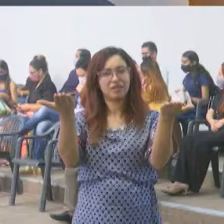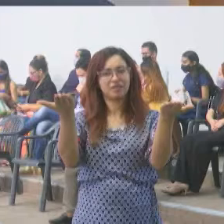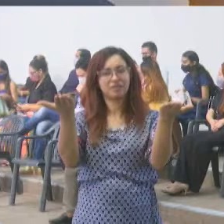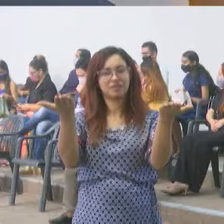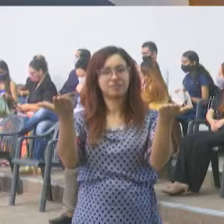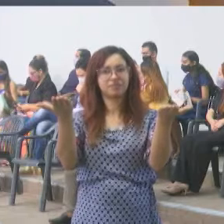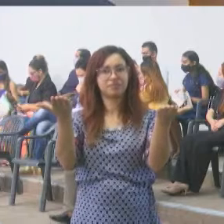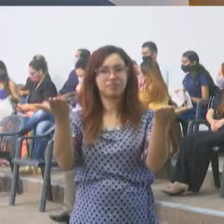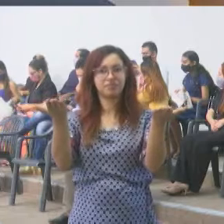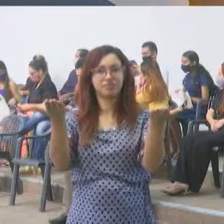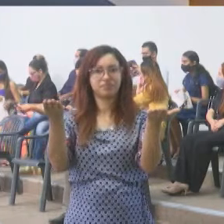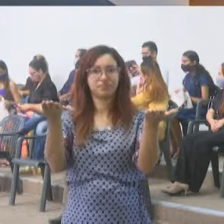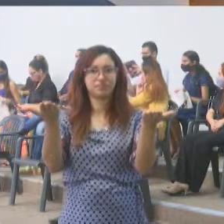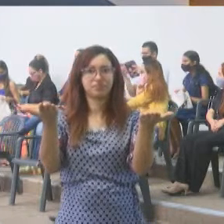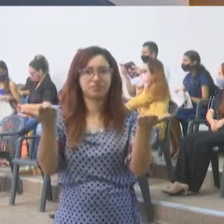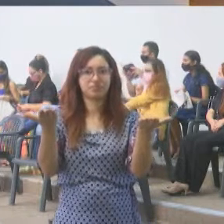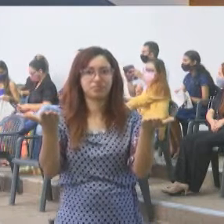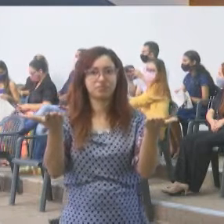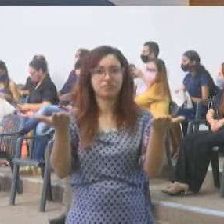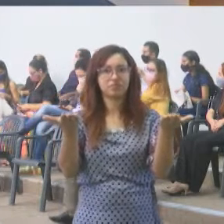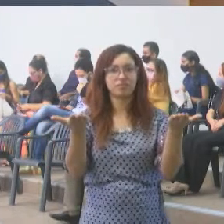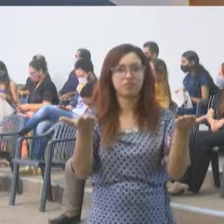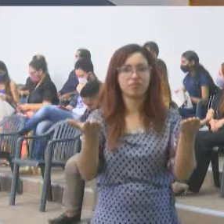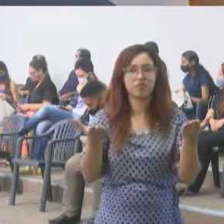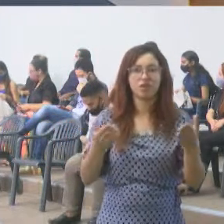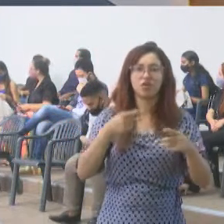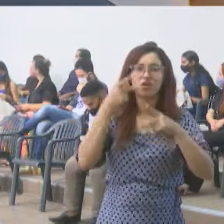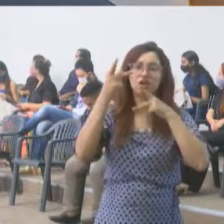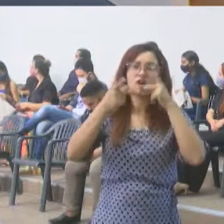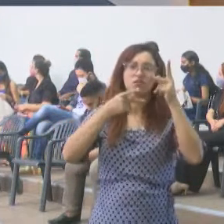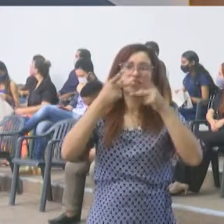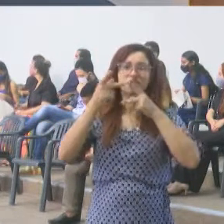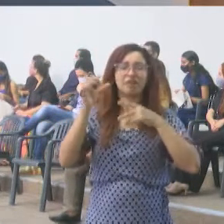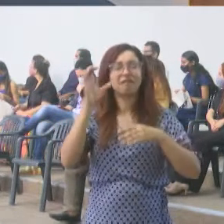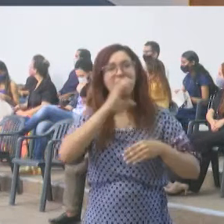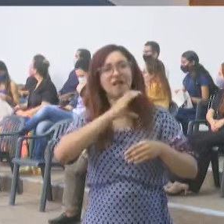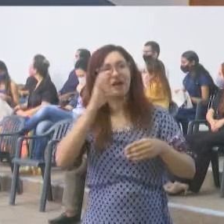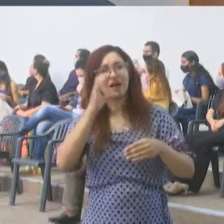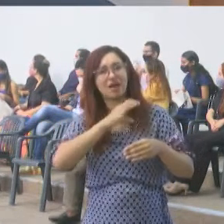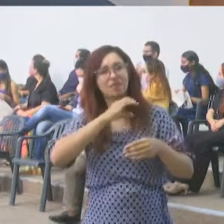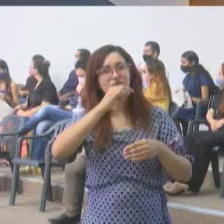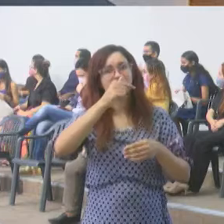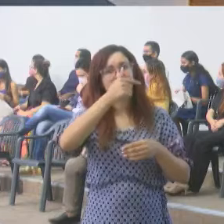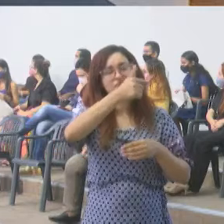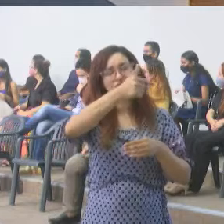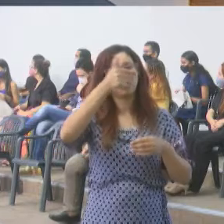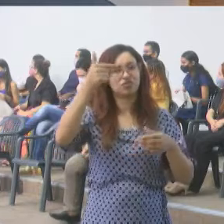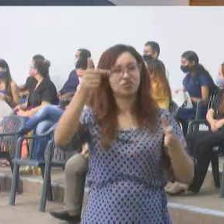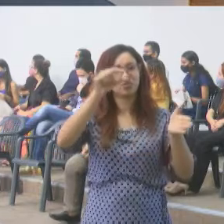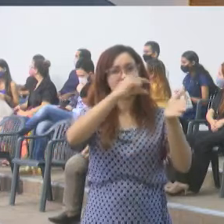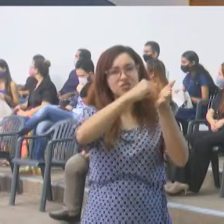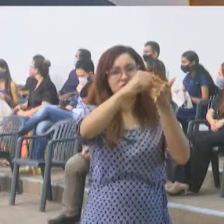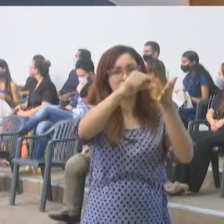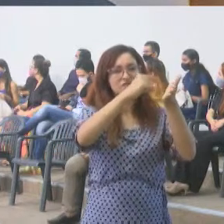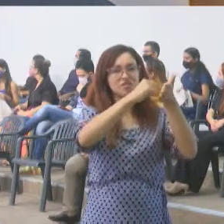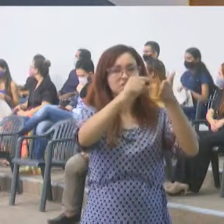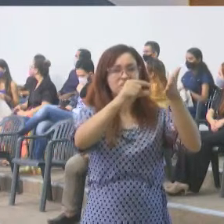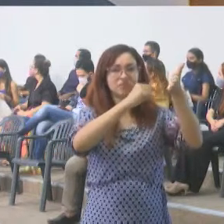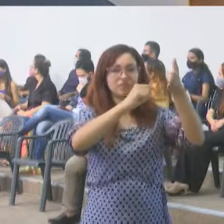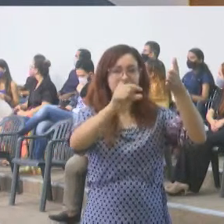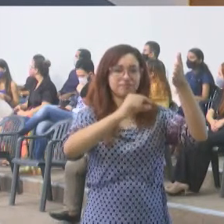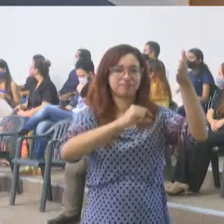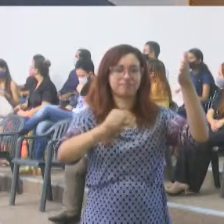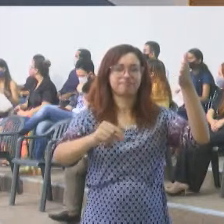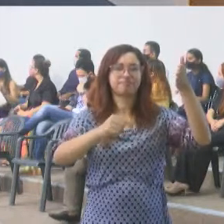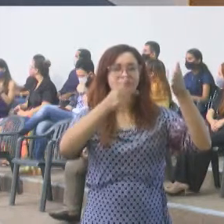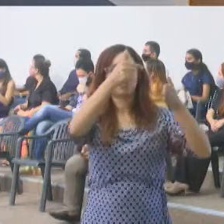costume, o capítulo é pequeno, eu vou tentar passar por todos os versículos, são 22 versículos. Vou pedir que a equipe de apoio que esteja